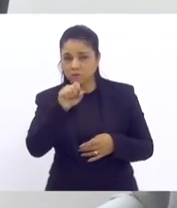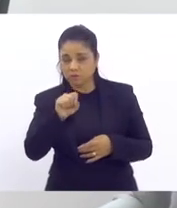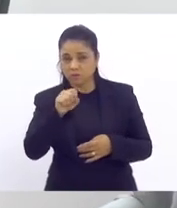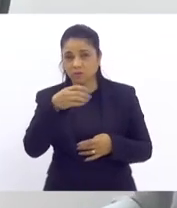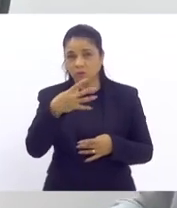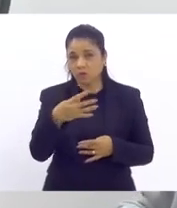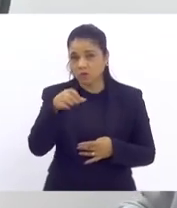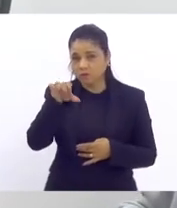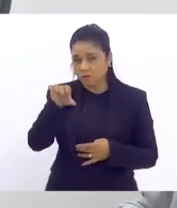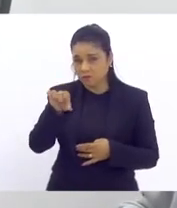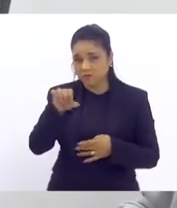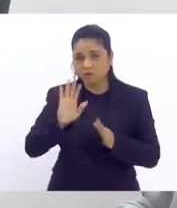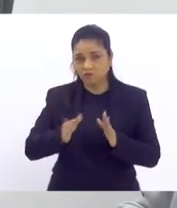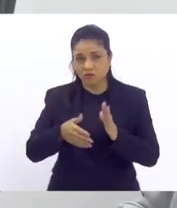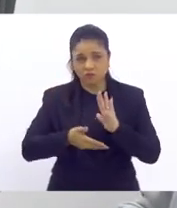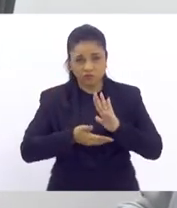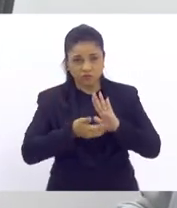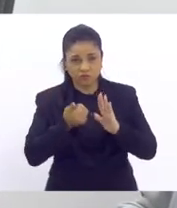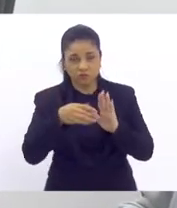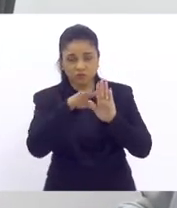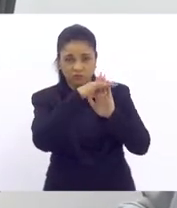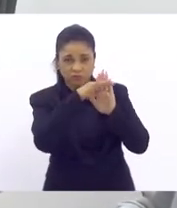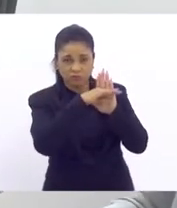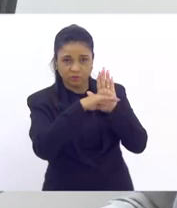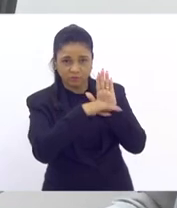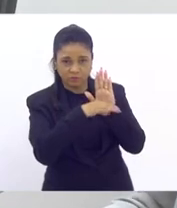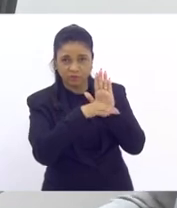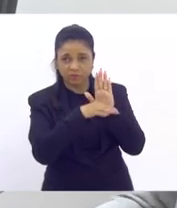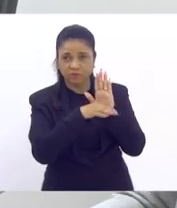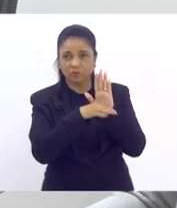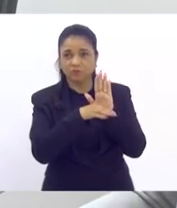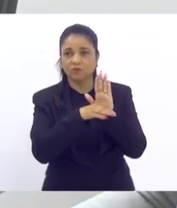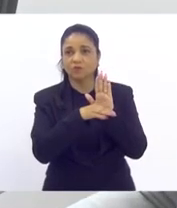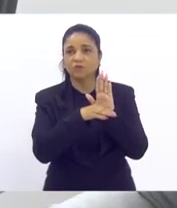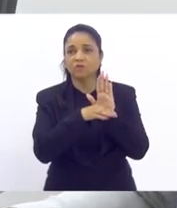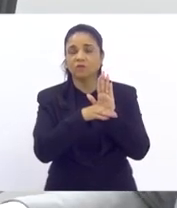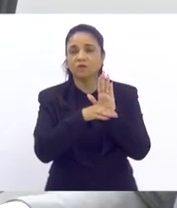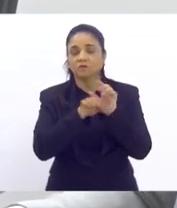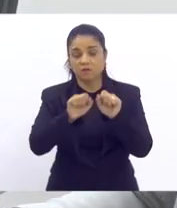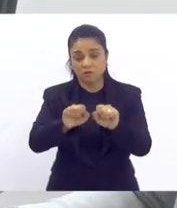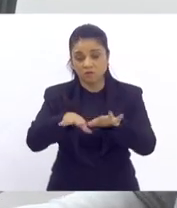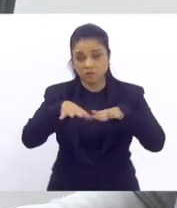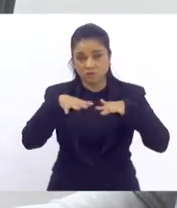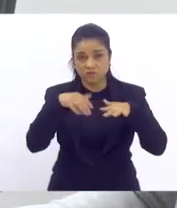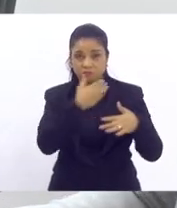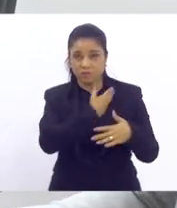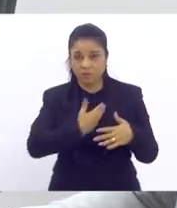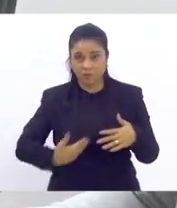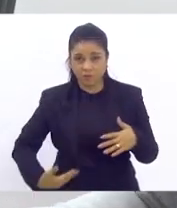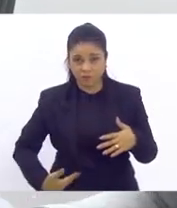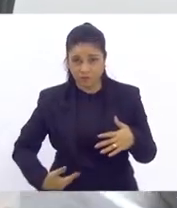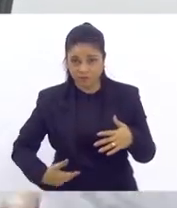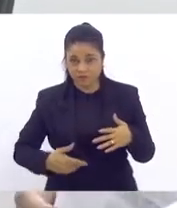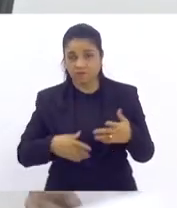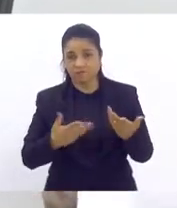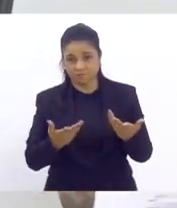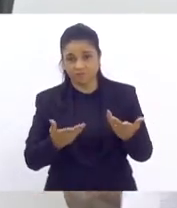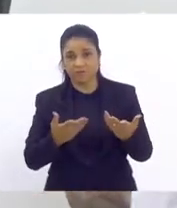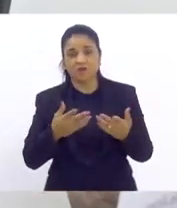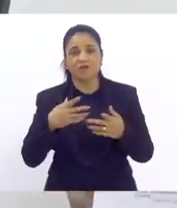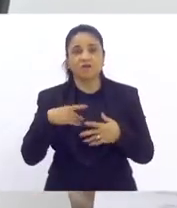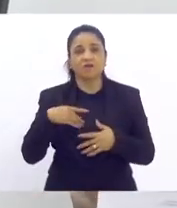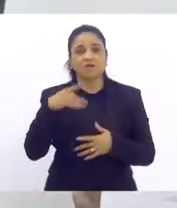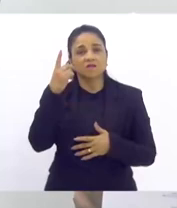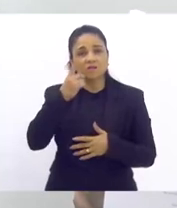o 49 que já estão retirados de pauta 49 e por conta da audiência pública como bem lembrou o deputado o deputado